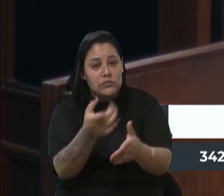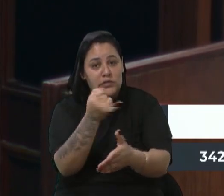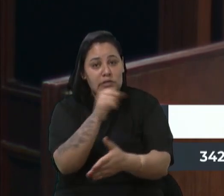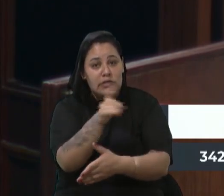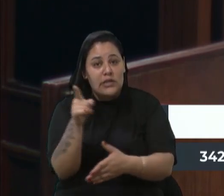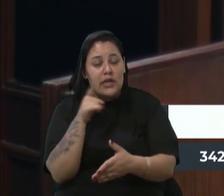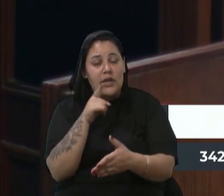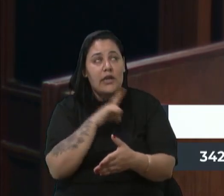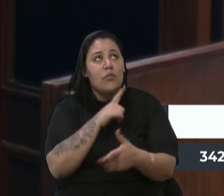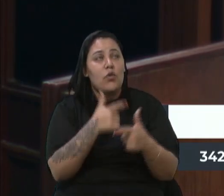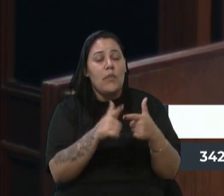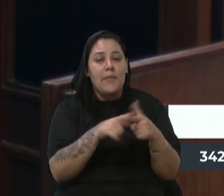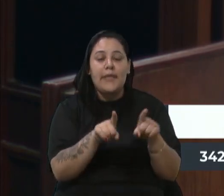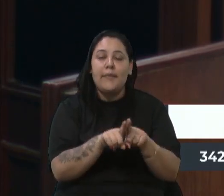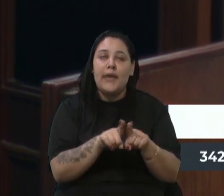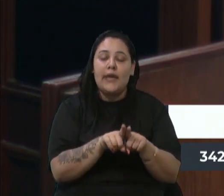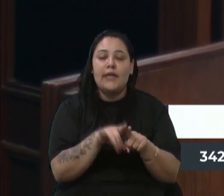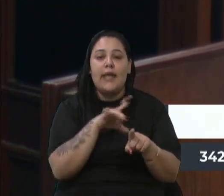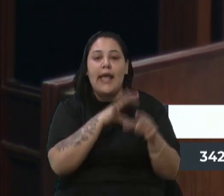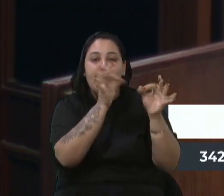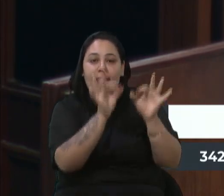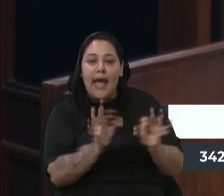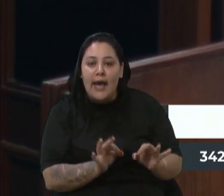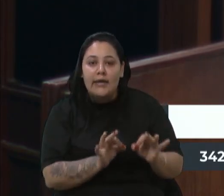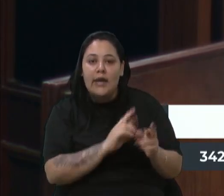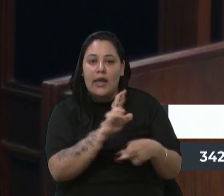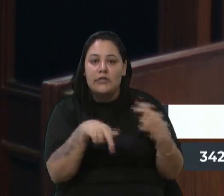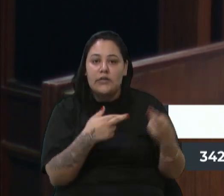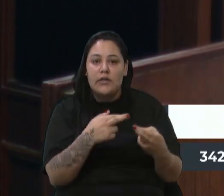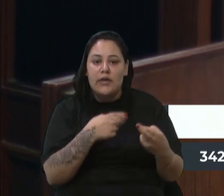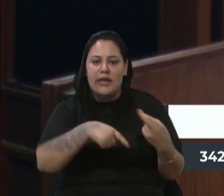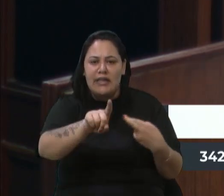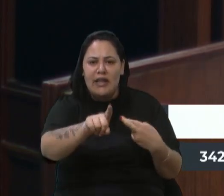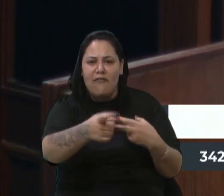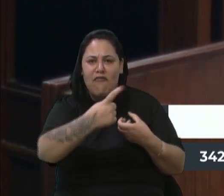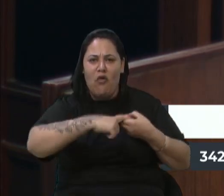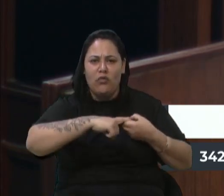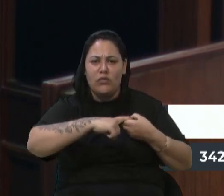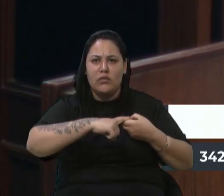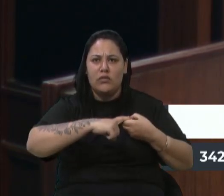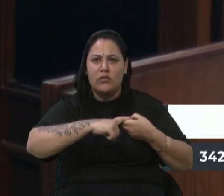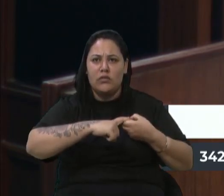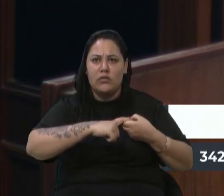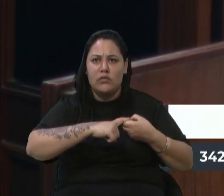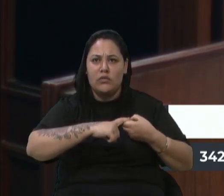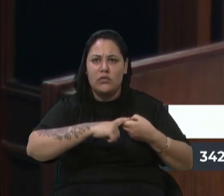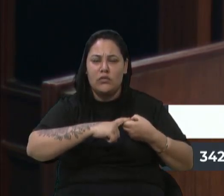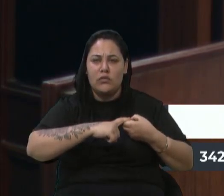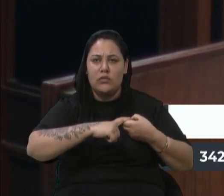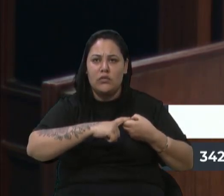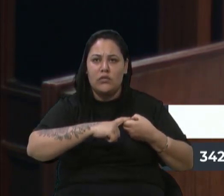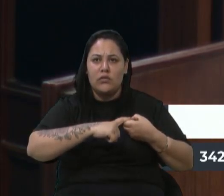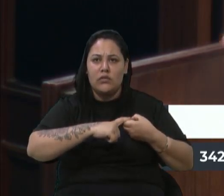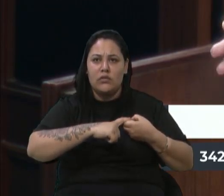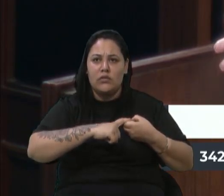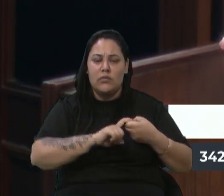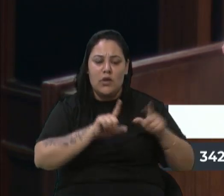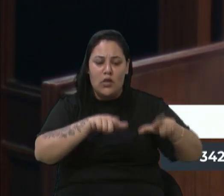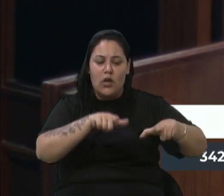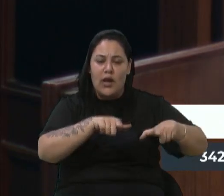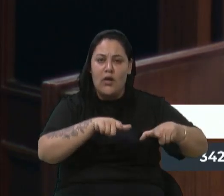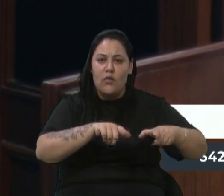questão também, né, que nem eu botei da ida e volta, e as praças dentro